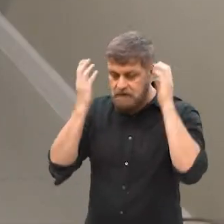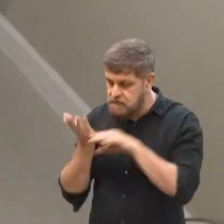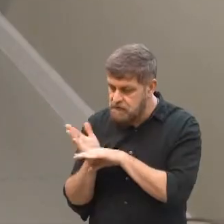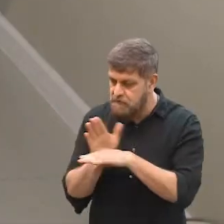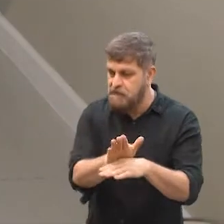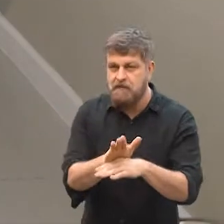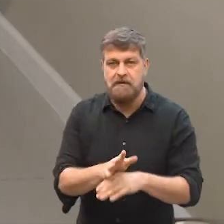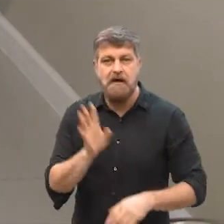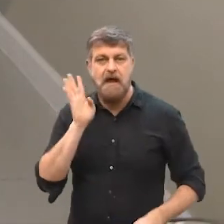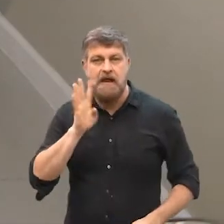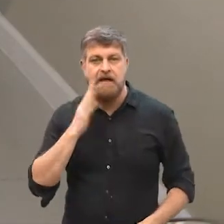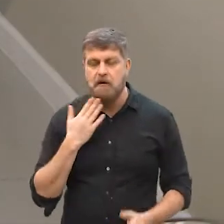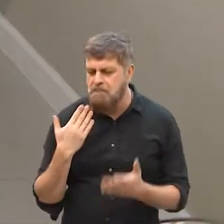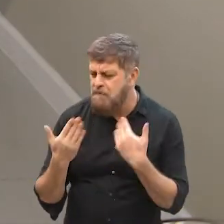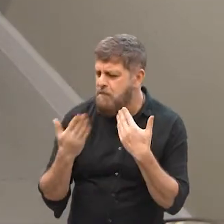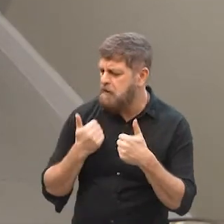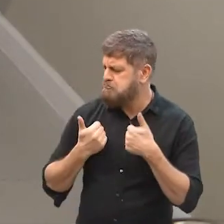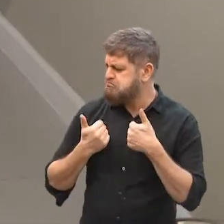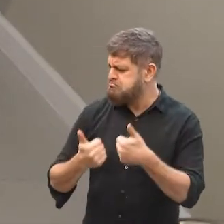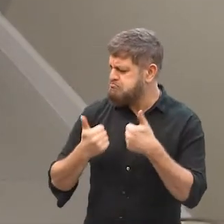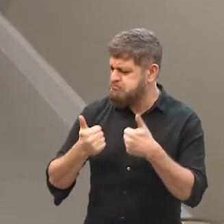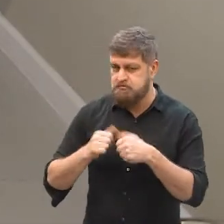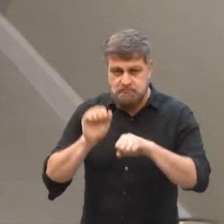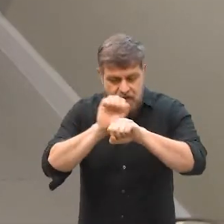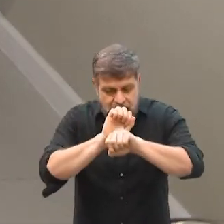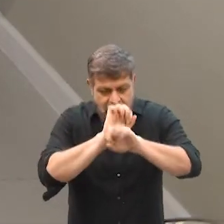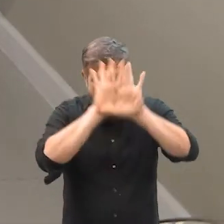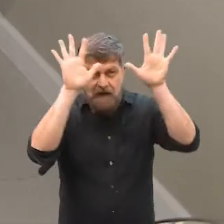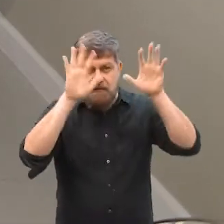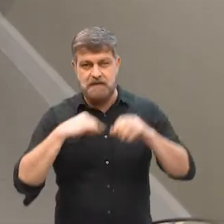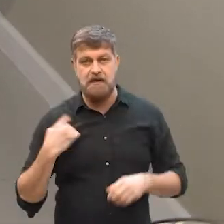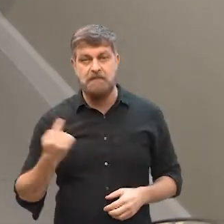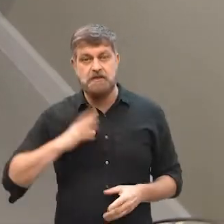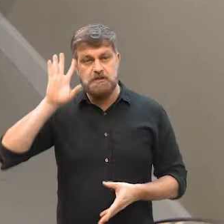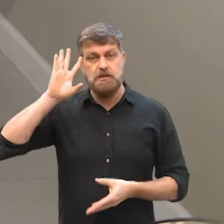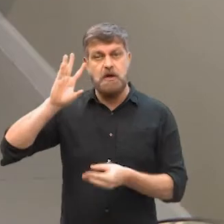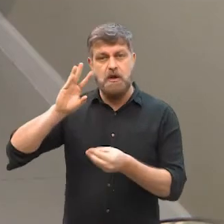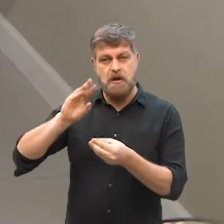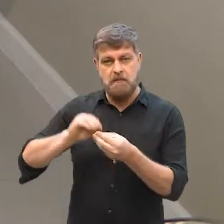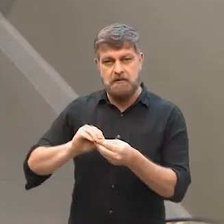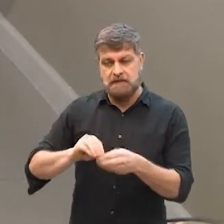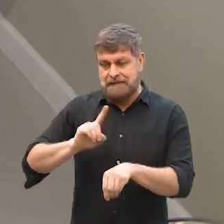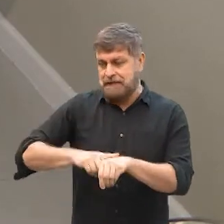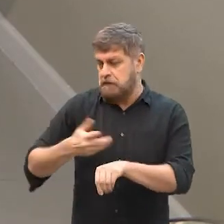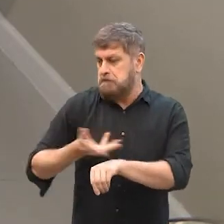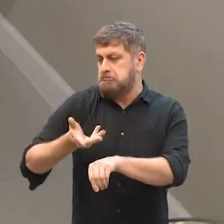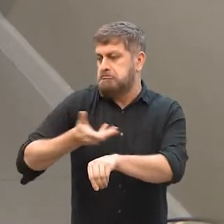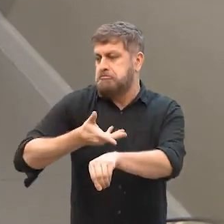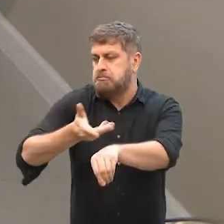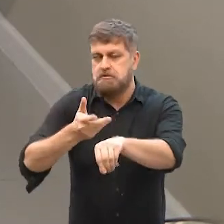papo bacana, bem esclarecedora a entrevista. E pra gente concluir, Cissa, nossa, passou rápido.